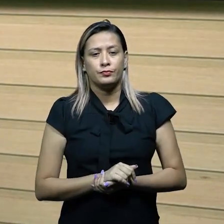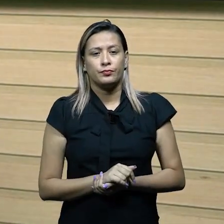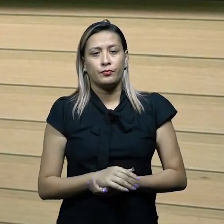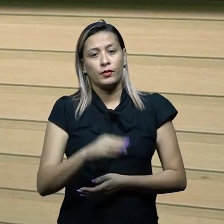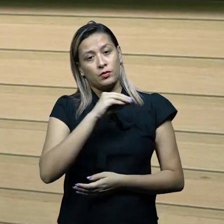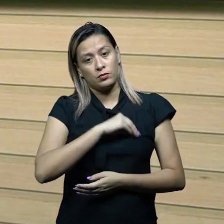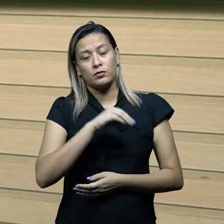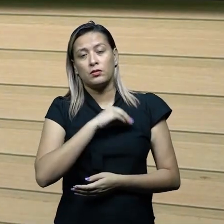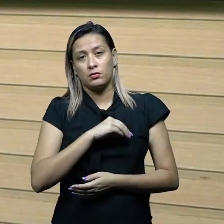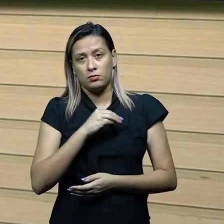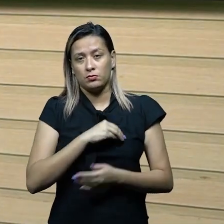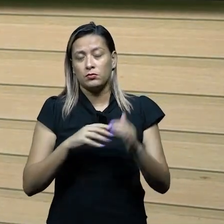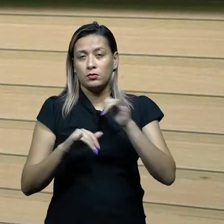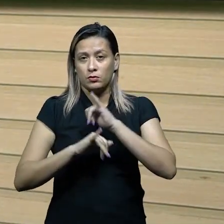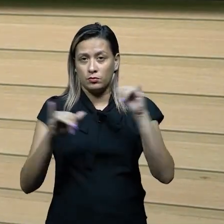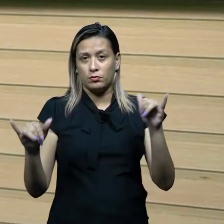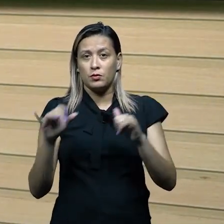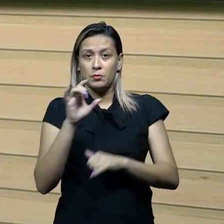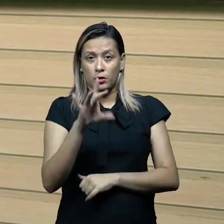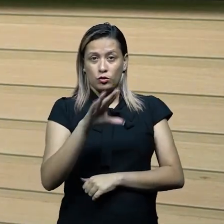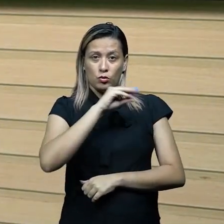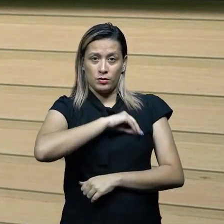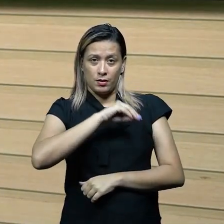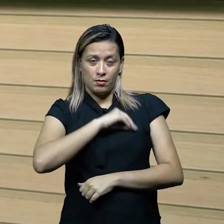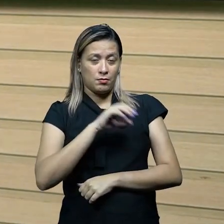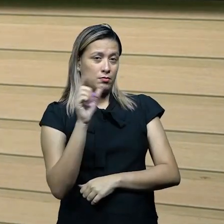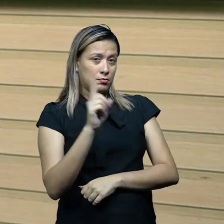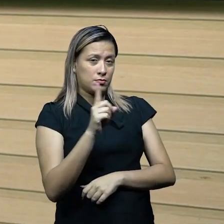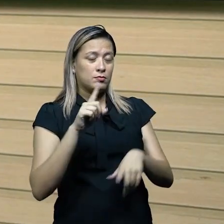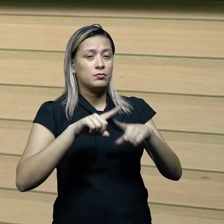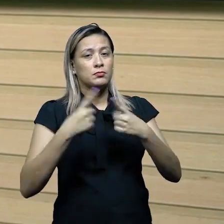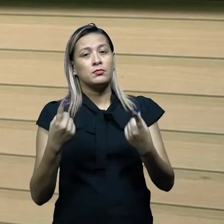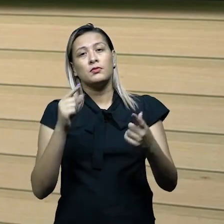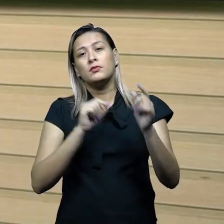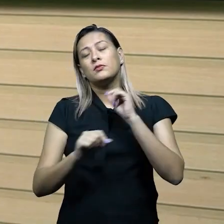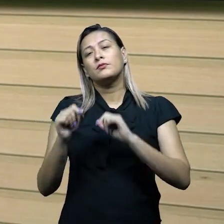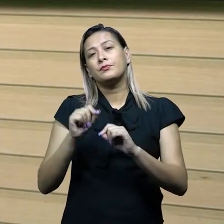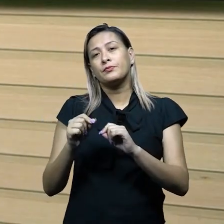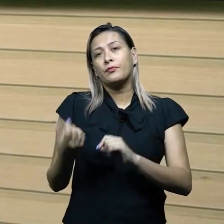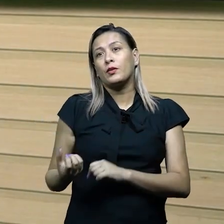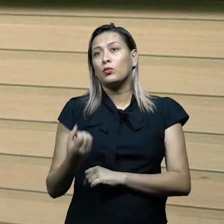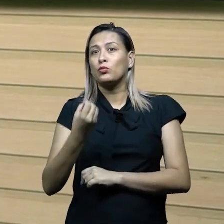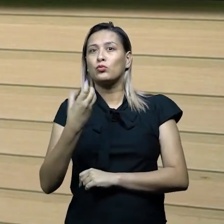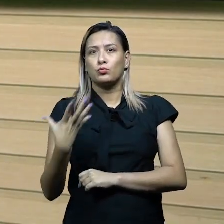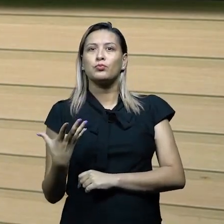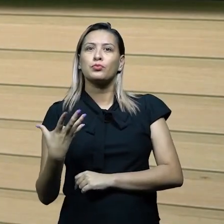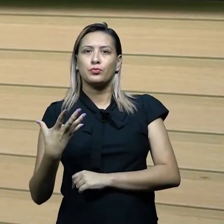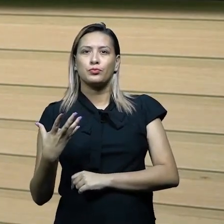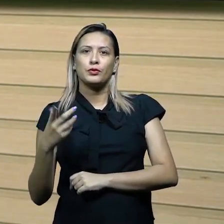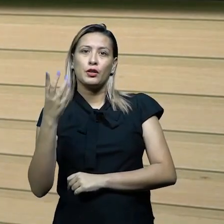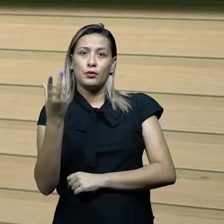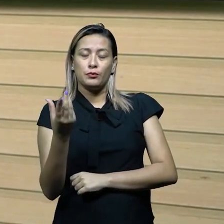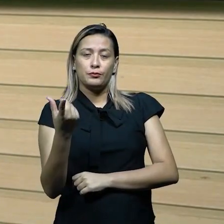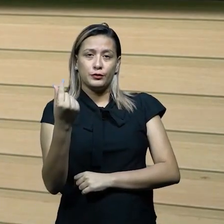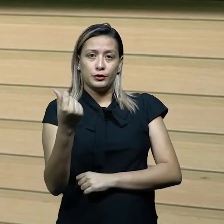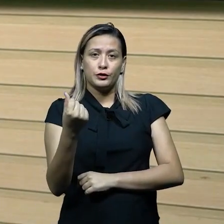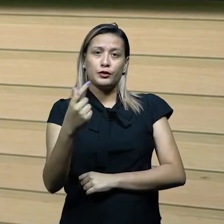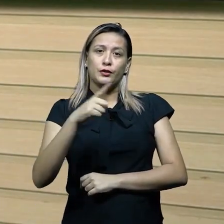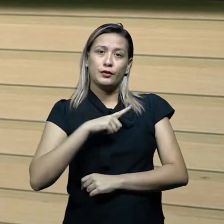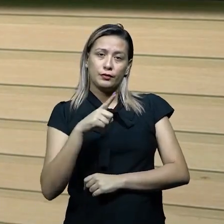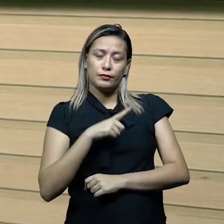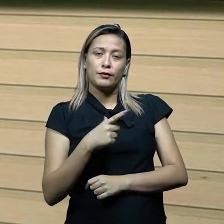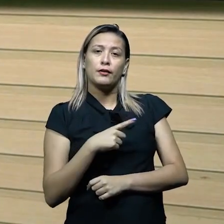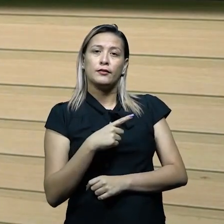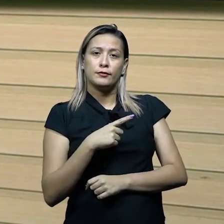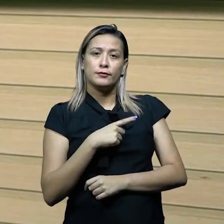quando eu falo, meus amigos, não é só o salário, são esses benefícios. E não é só o benefício do dinheiro que vai cair na